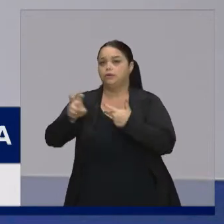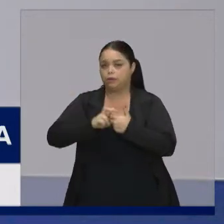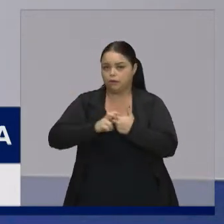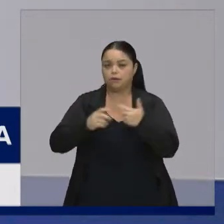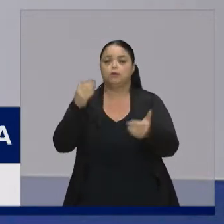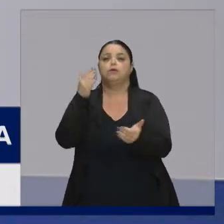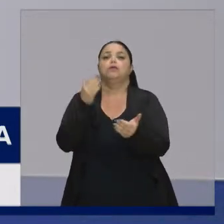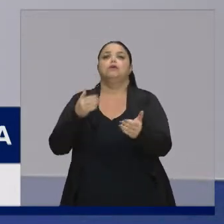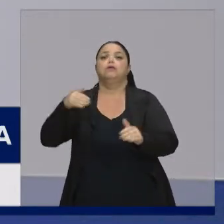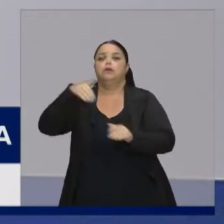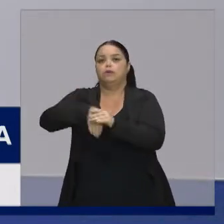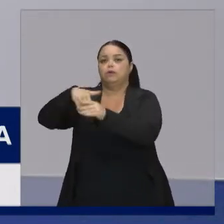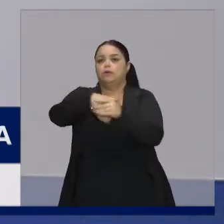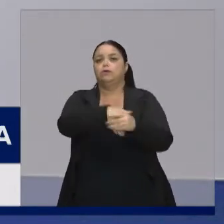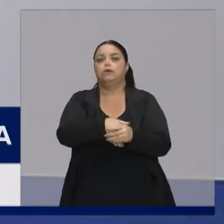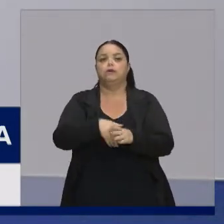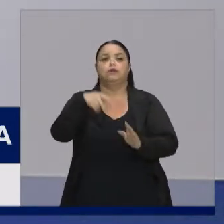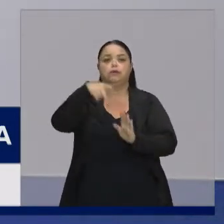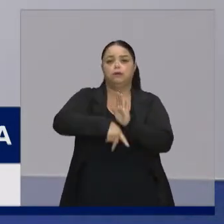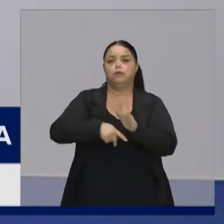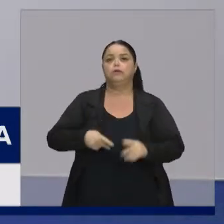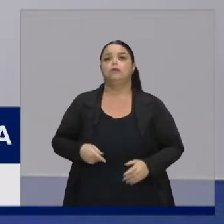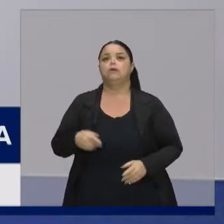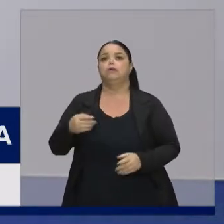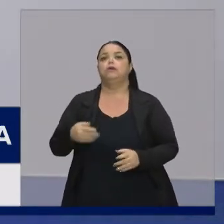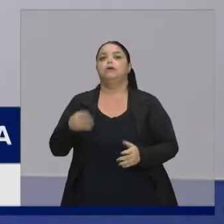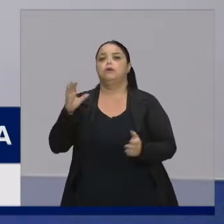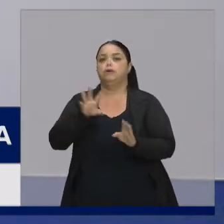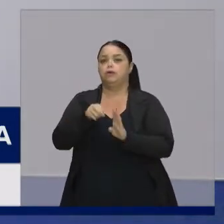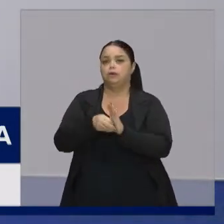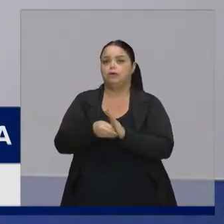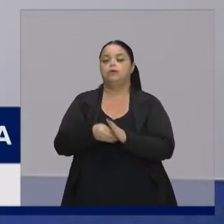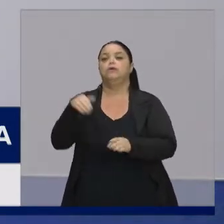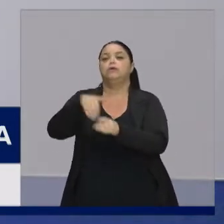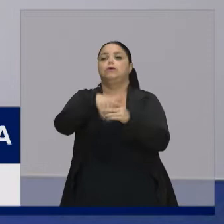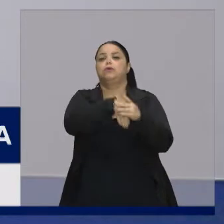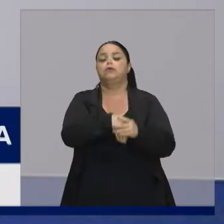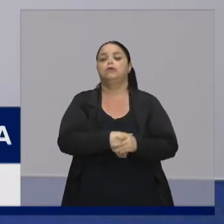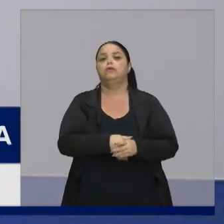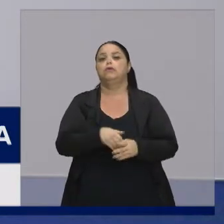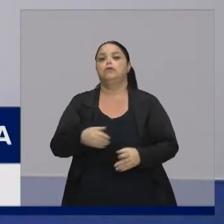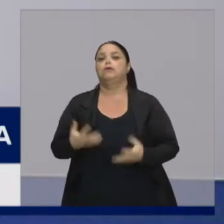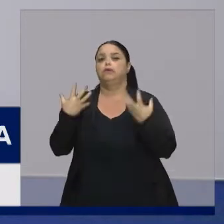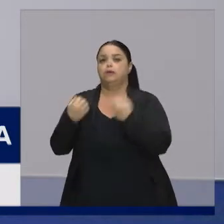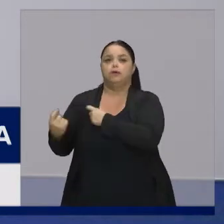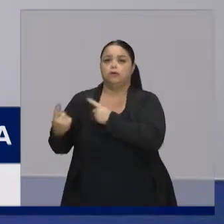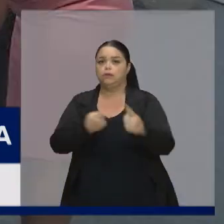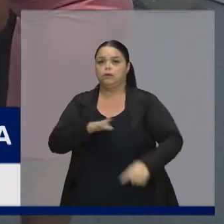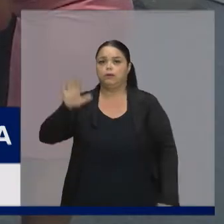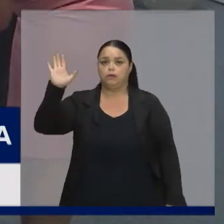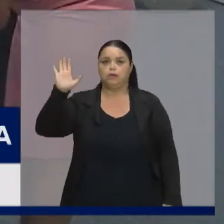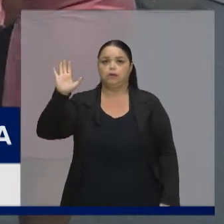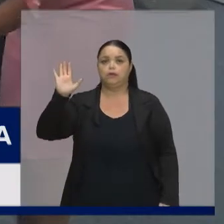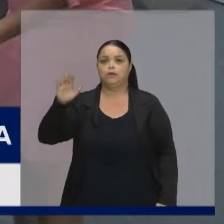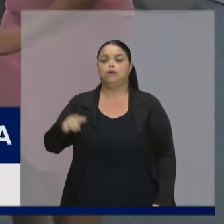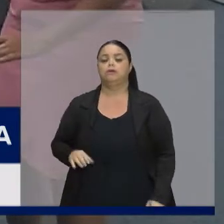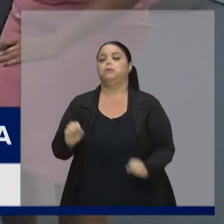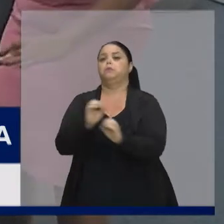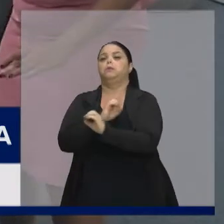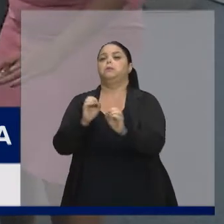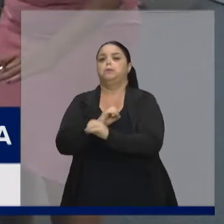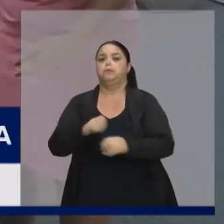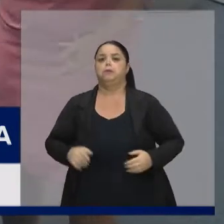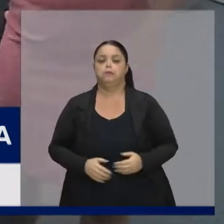votação, o processo. Informa os vereadores que o processo possui uma emenda. Em votação, a emenda. Vereador Salvador, permanece em comissão. Os contrários se manifestam. Sem